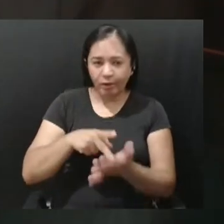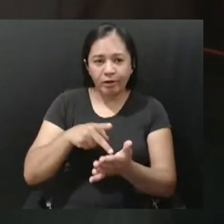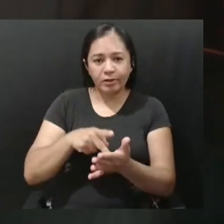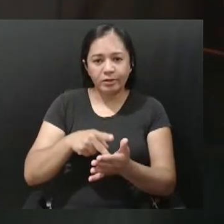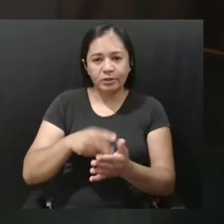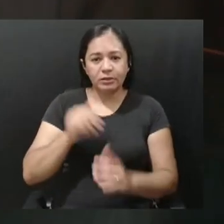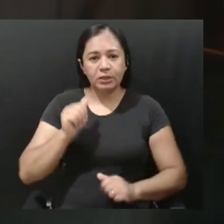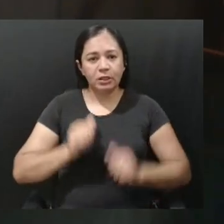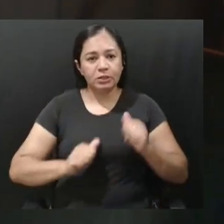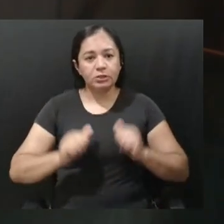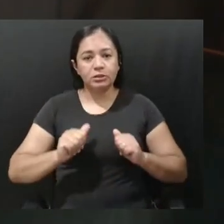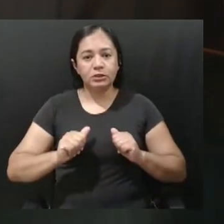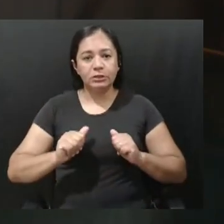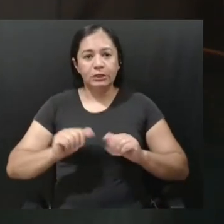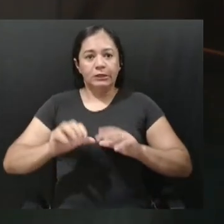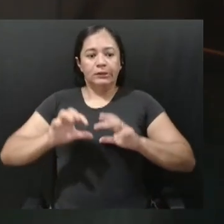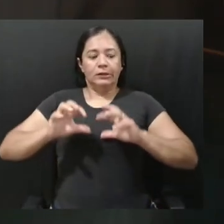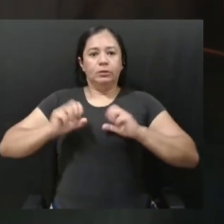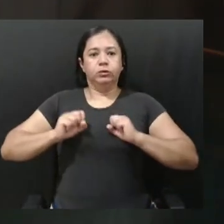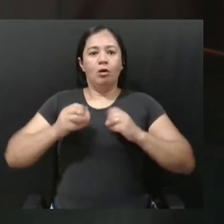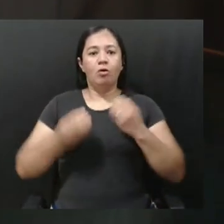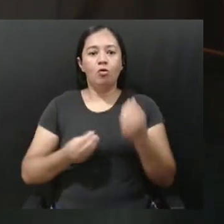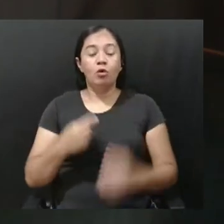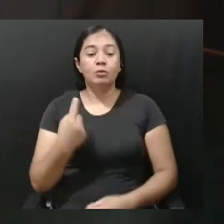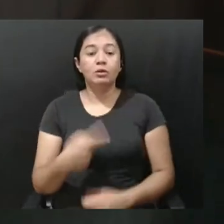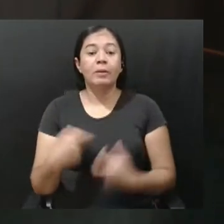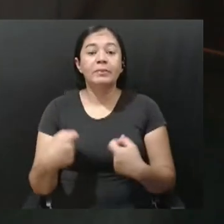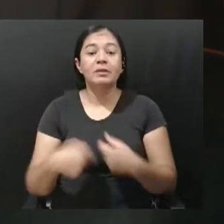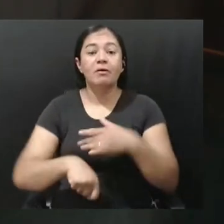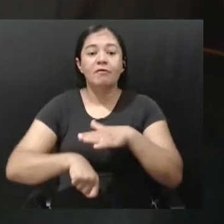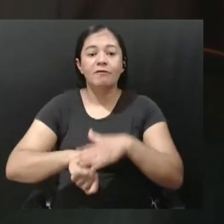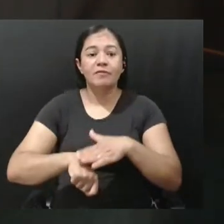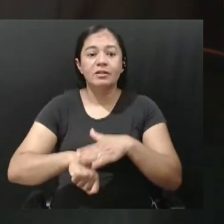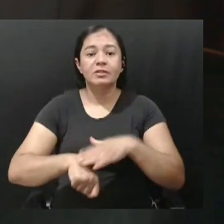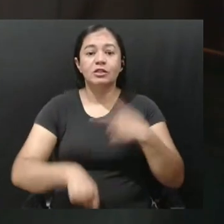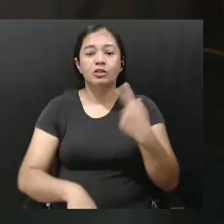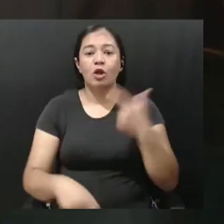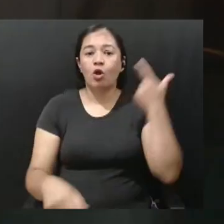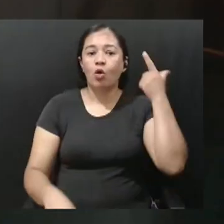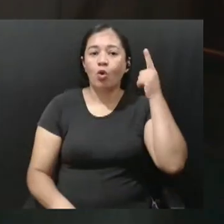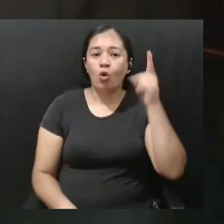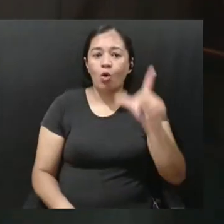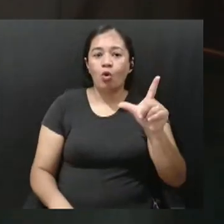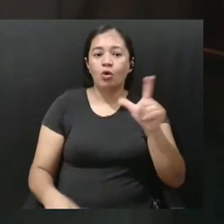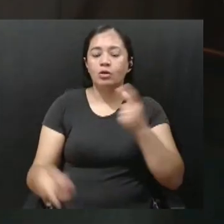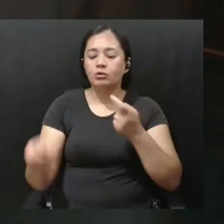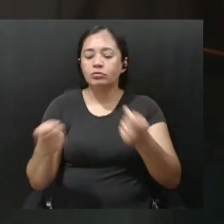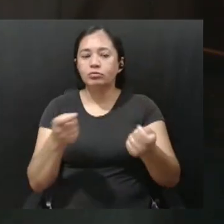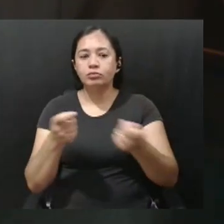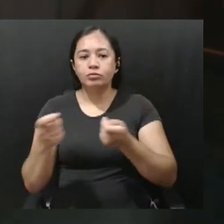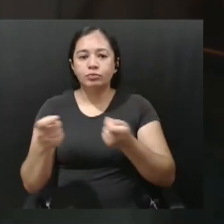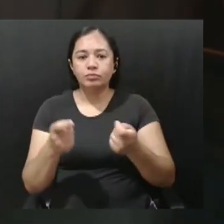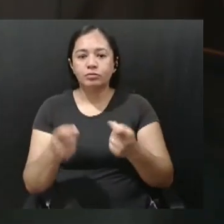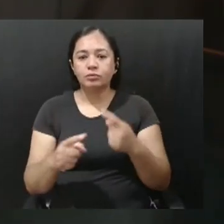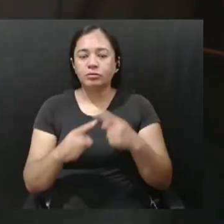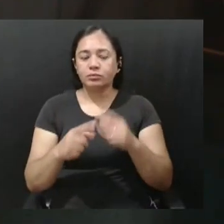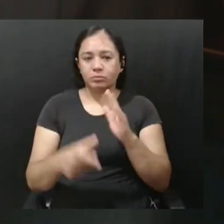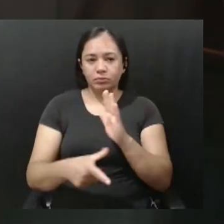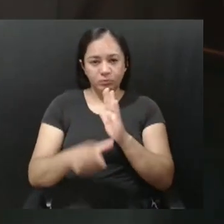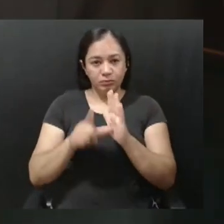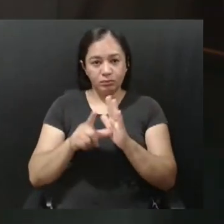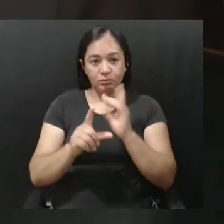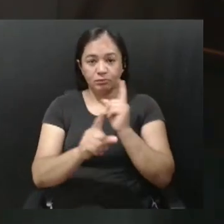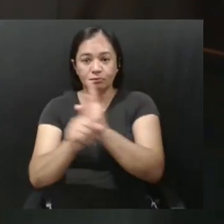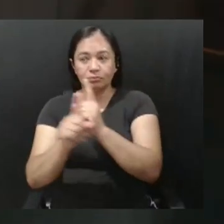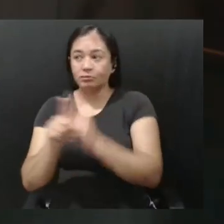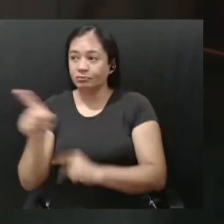gente? Como é que a gente deve fazer para a gente poder controlar? Porque antes do encontro da festa da família, como muito bem pontuou o Luiz,